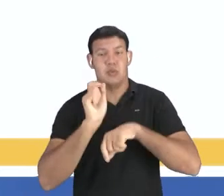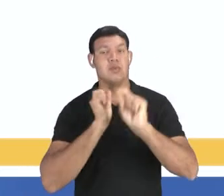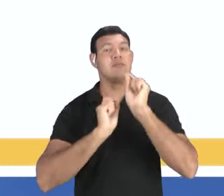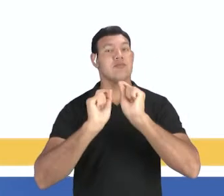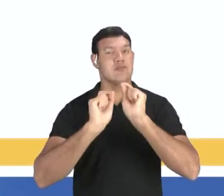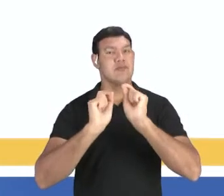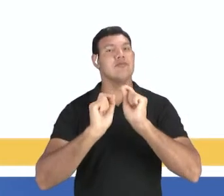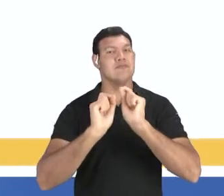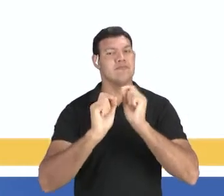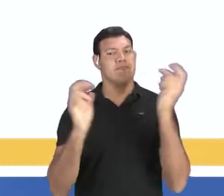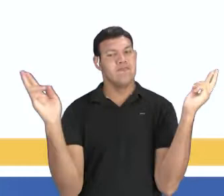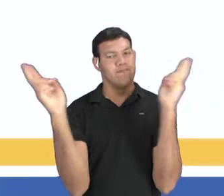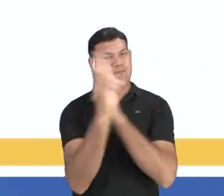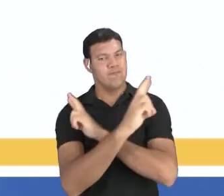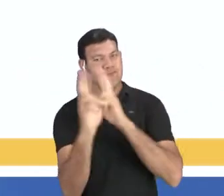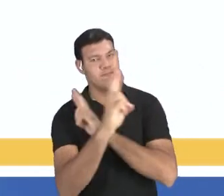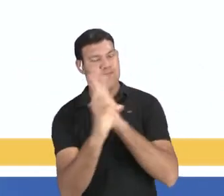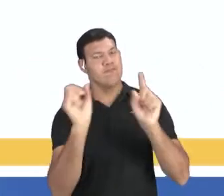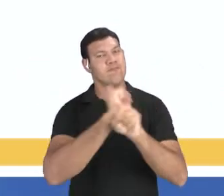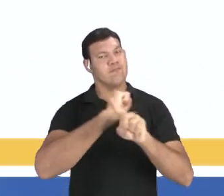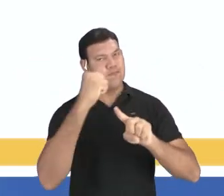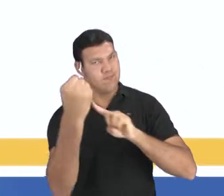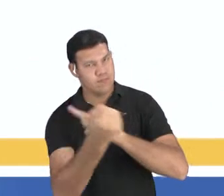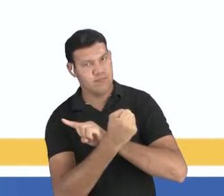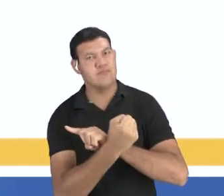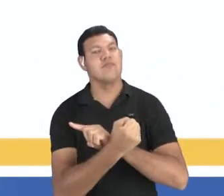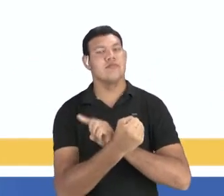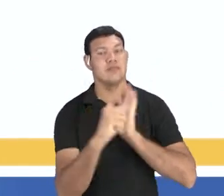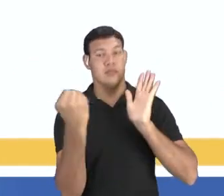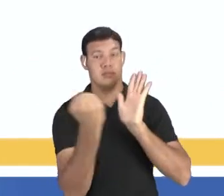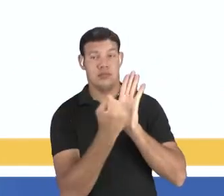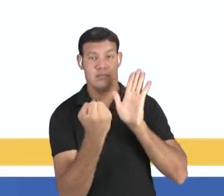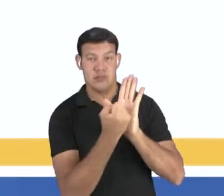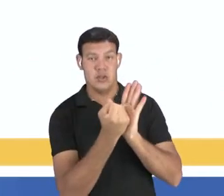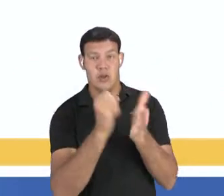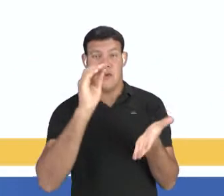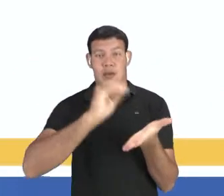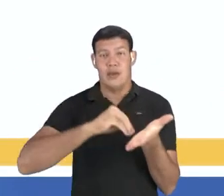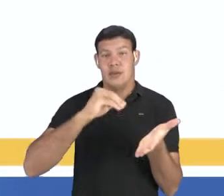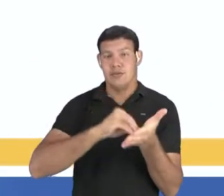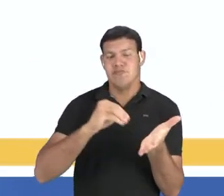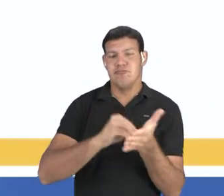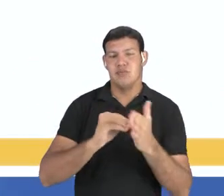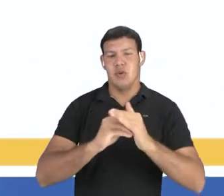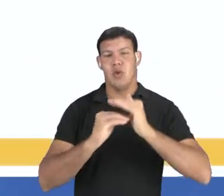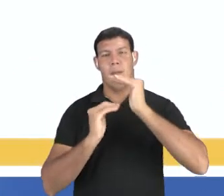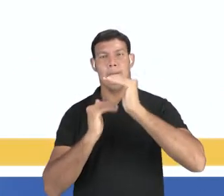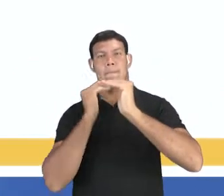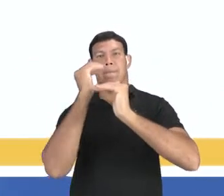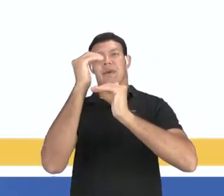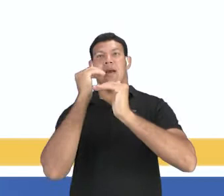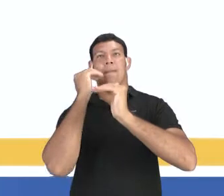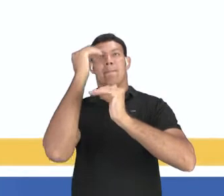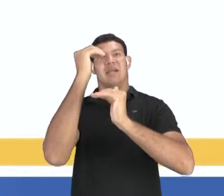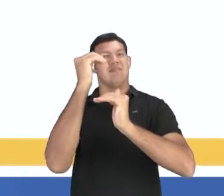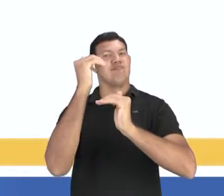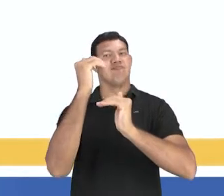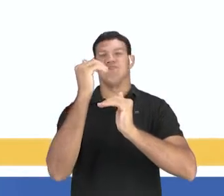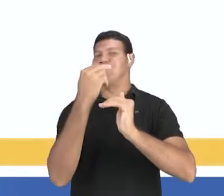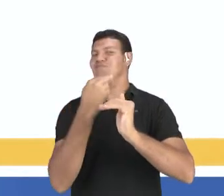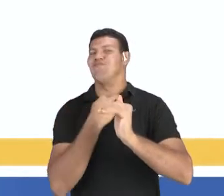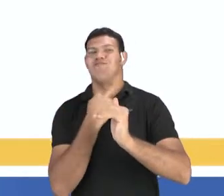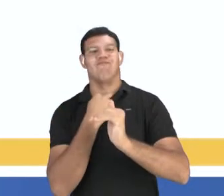estabelece uma série de relações sociais marcadas pela ausência de mobilidade social que você de mobilidade social